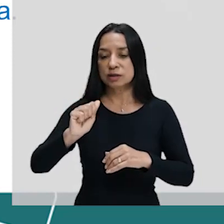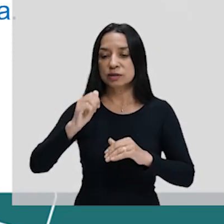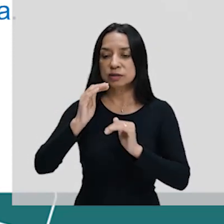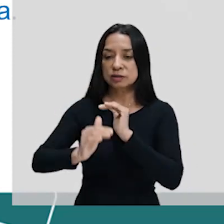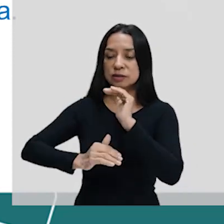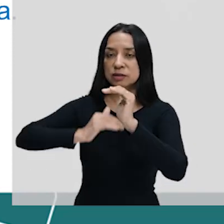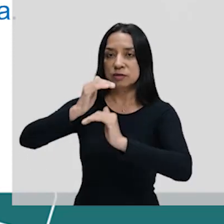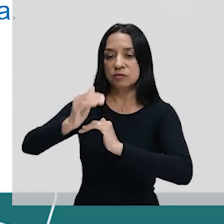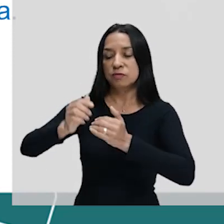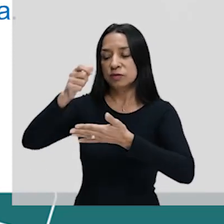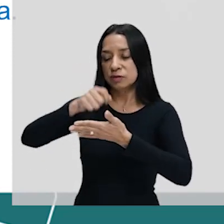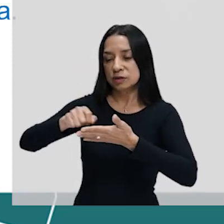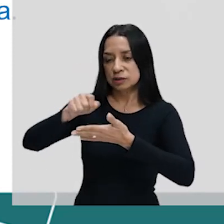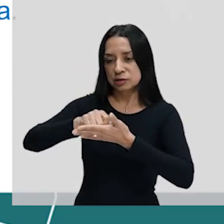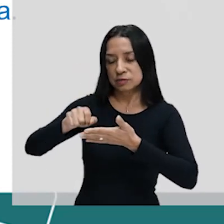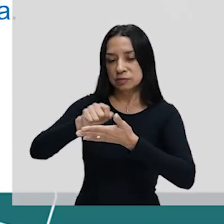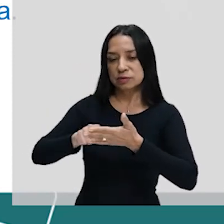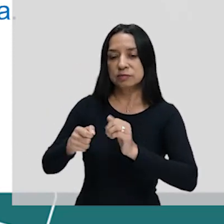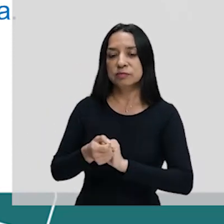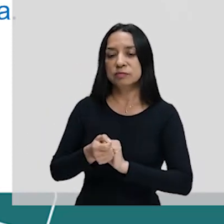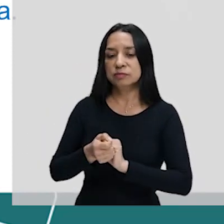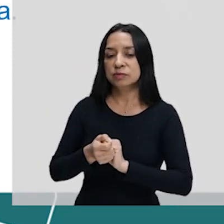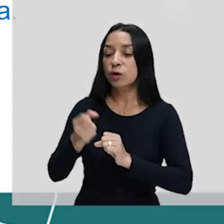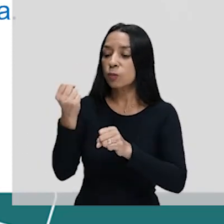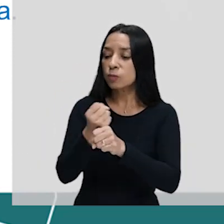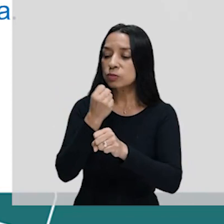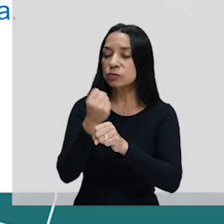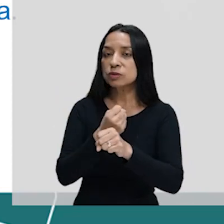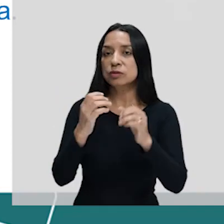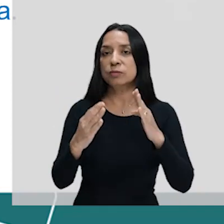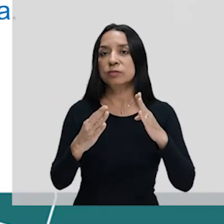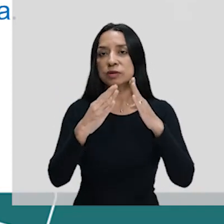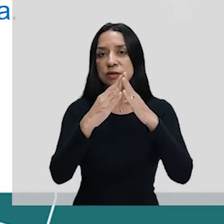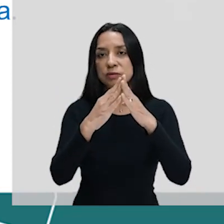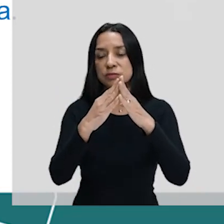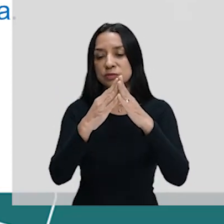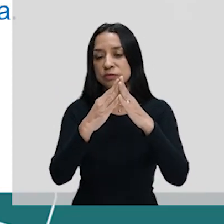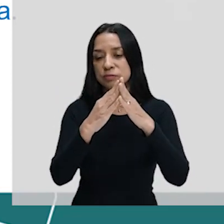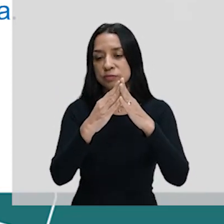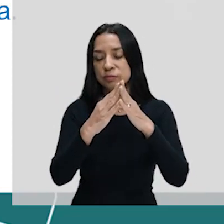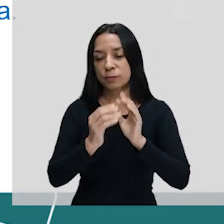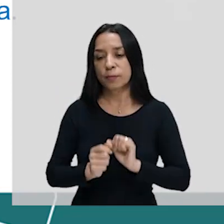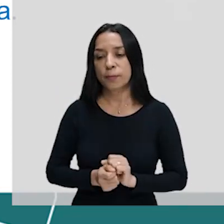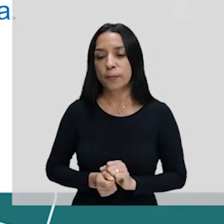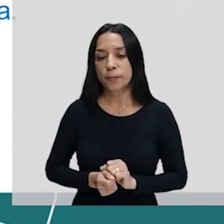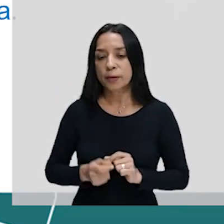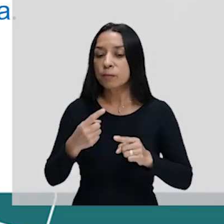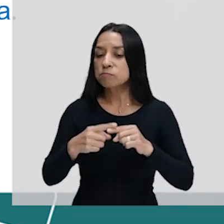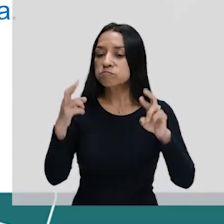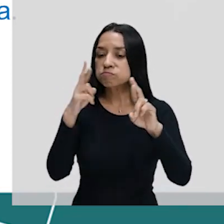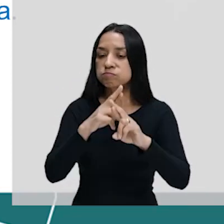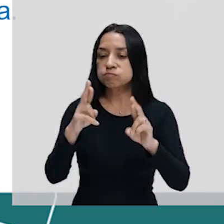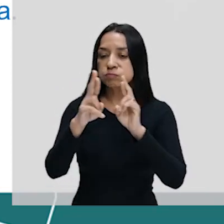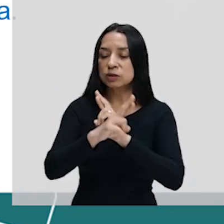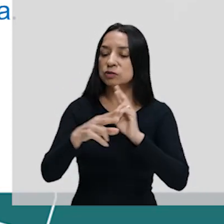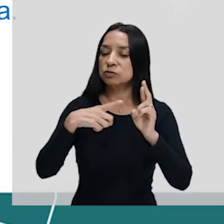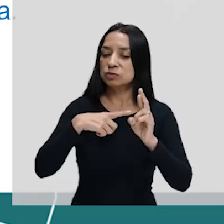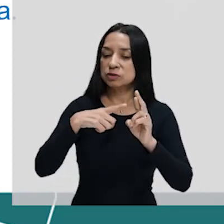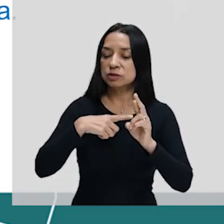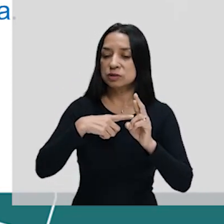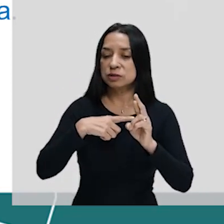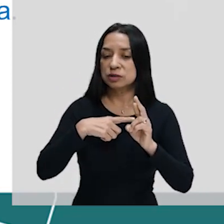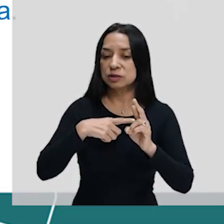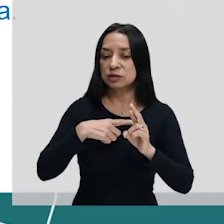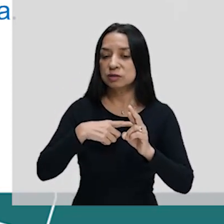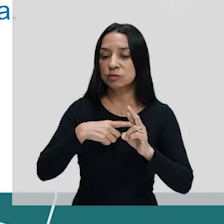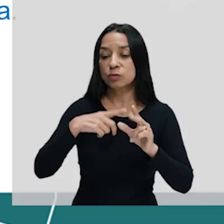escrita hierógrafa, eles construíram pirâmides, isso por conta, evidentemente, das relações que tiveram até mesmo com